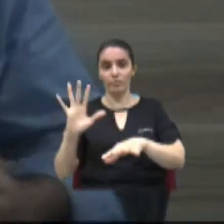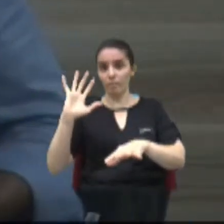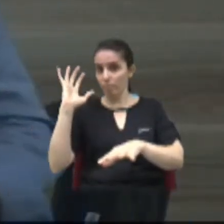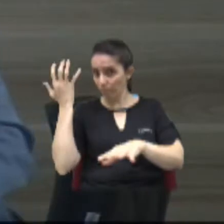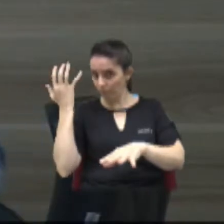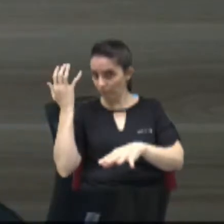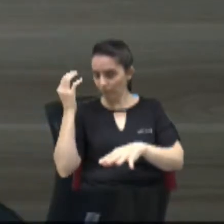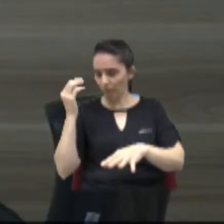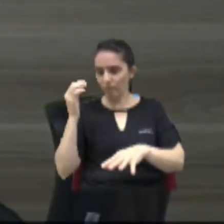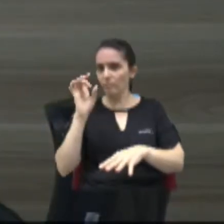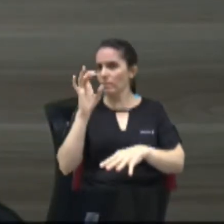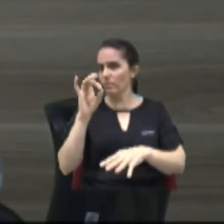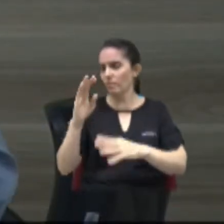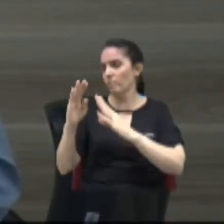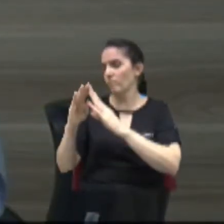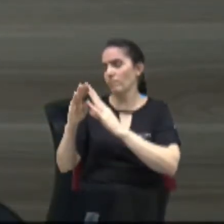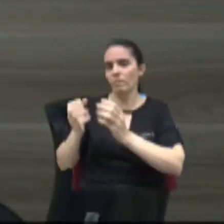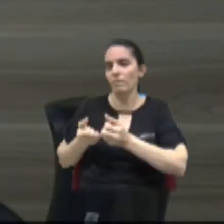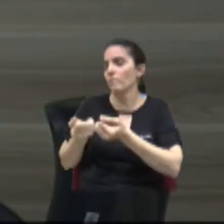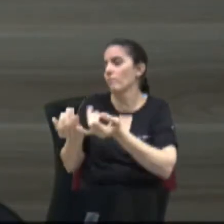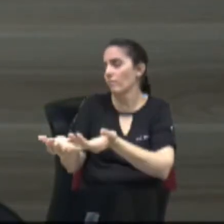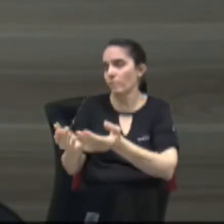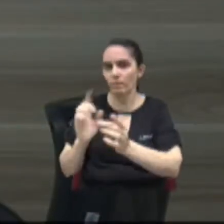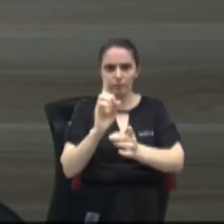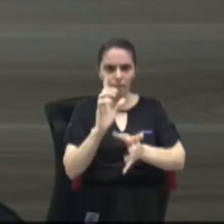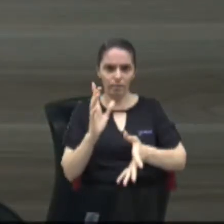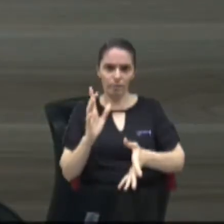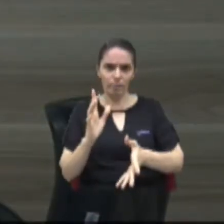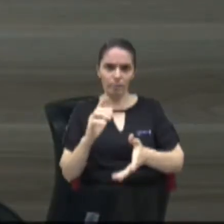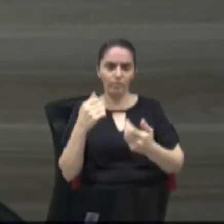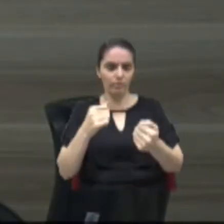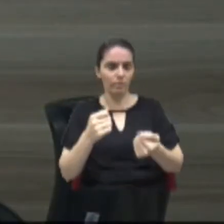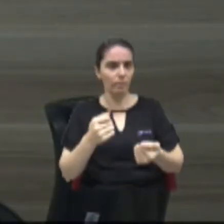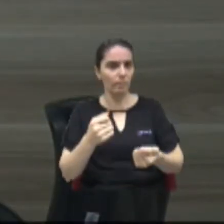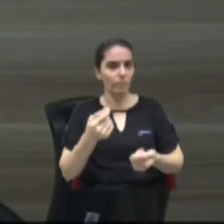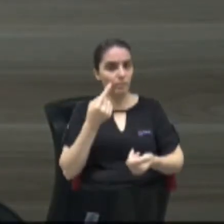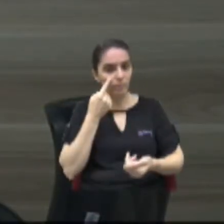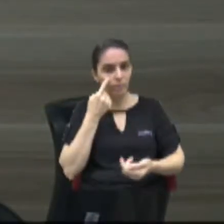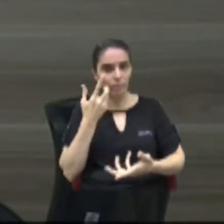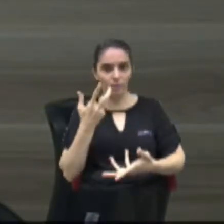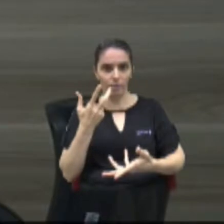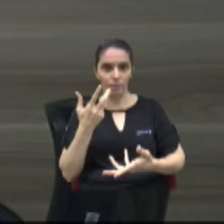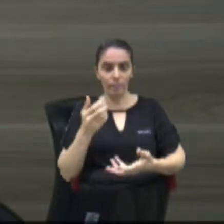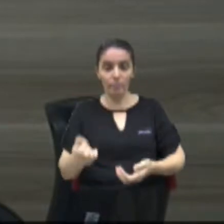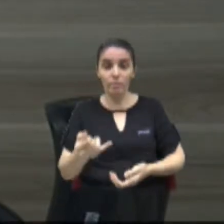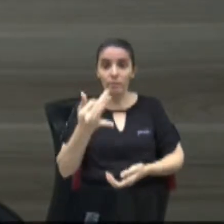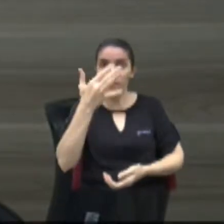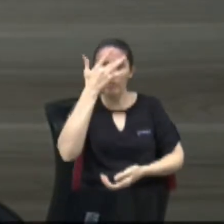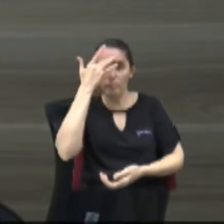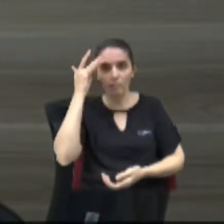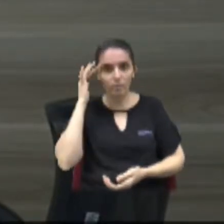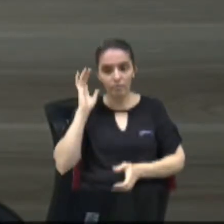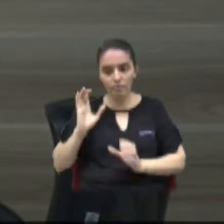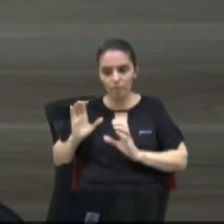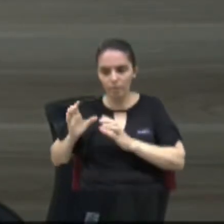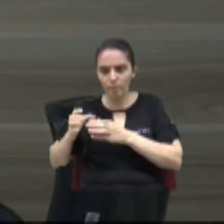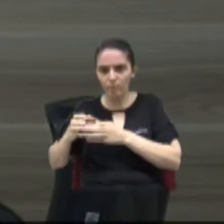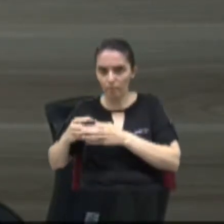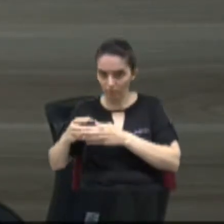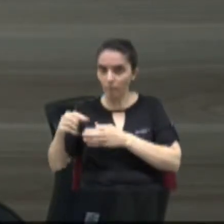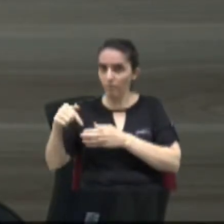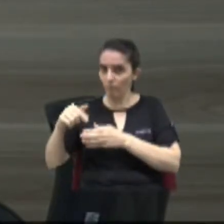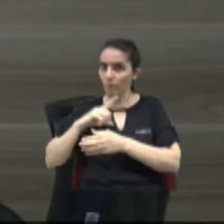que estava fazendo o protesto está hoje na fila. Mas a gente não pode deixar de entender, vereador,